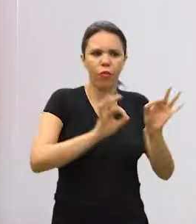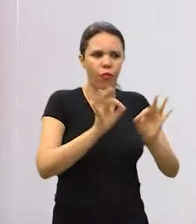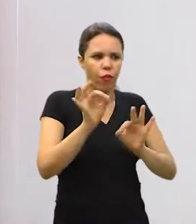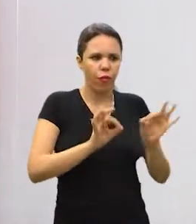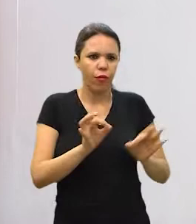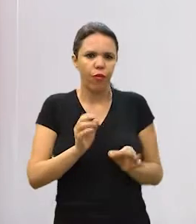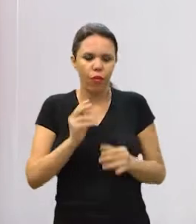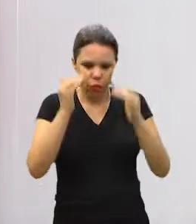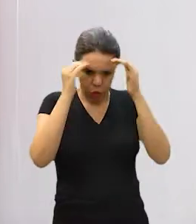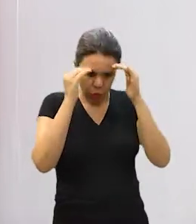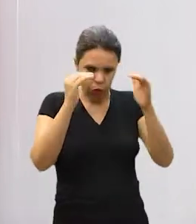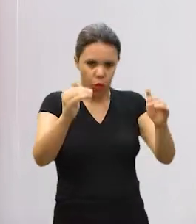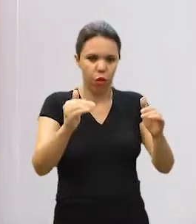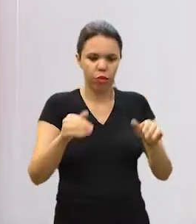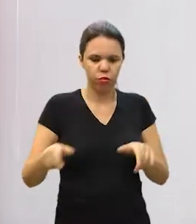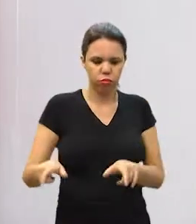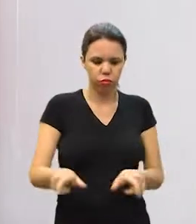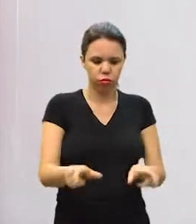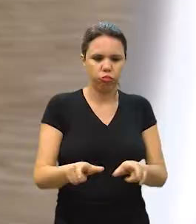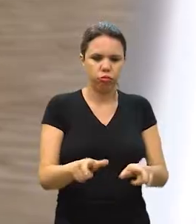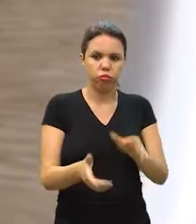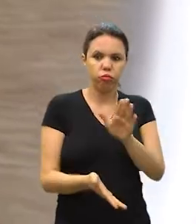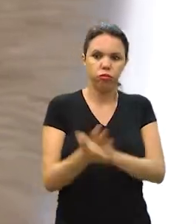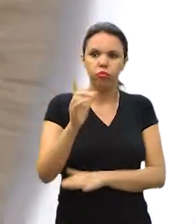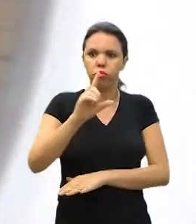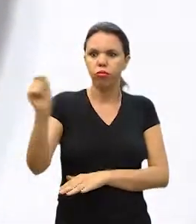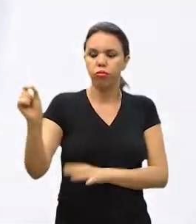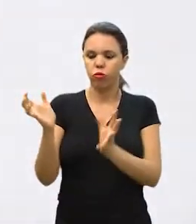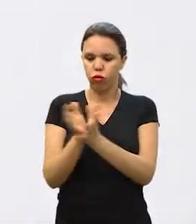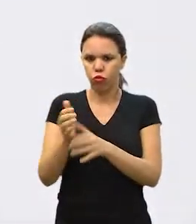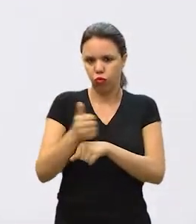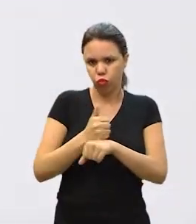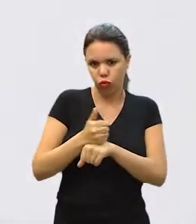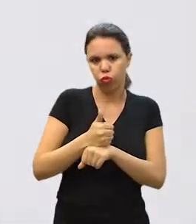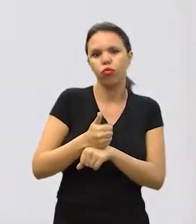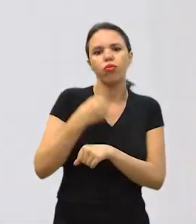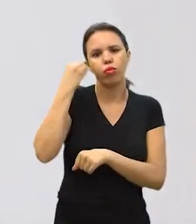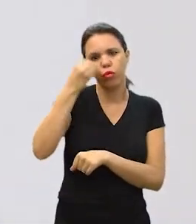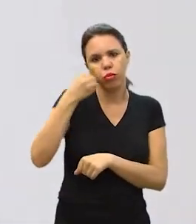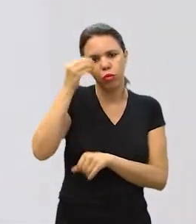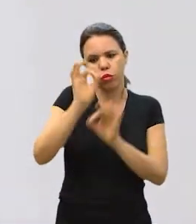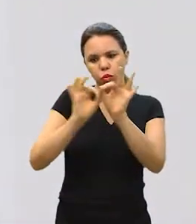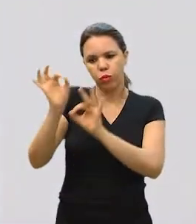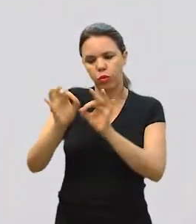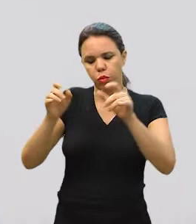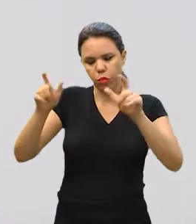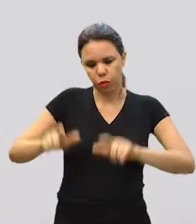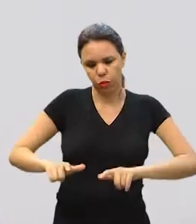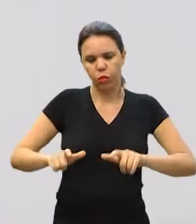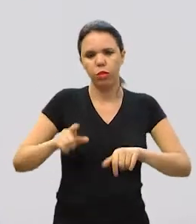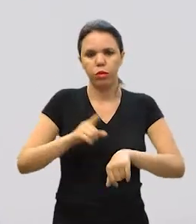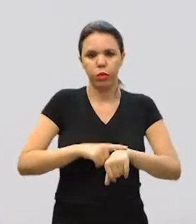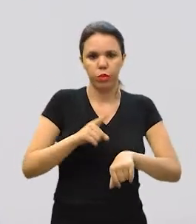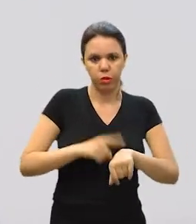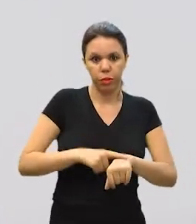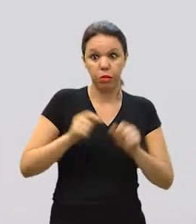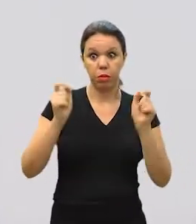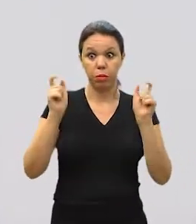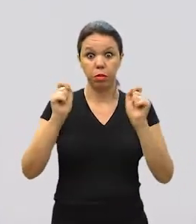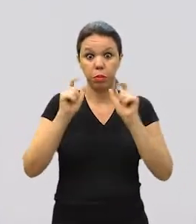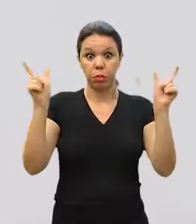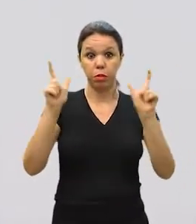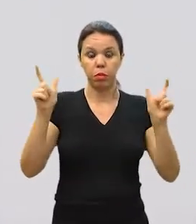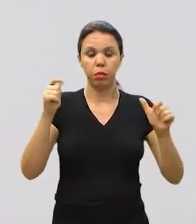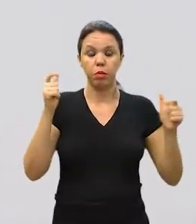isso ou como seguir as placas de saída. Existe uma equipe formada para colocar ordem na casa nesses momentos